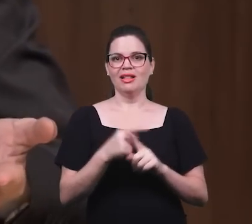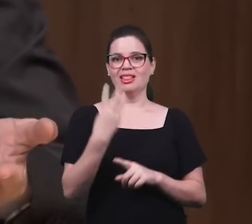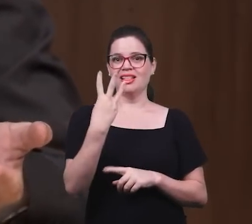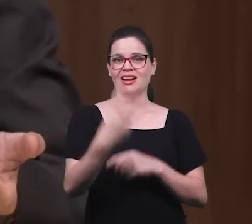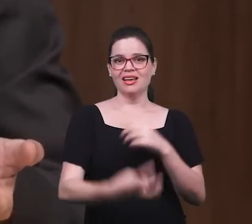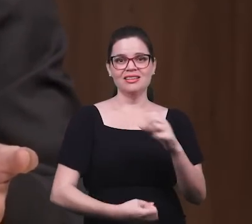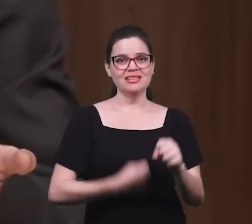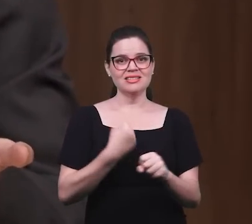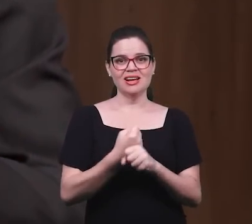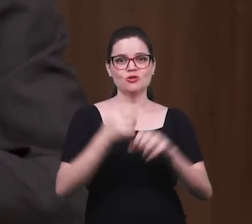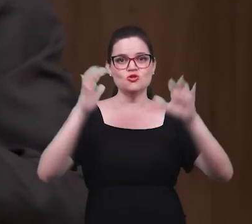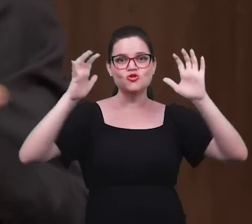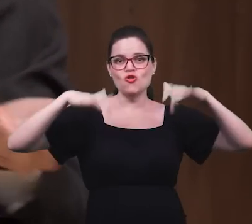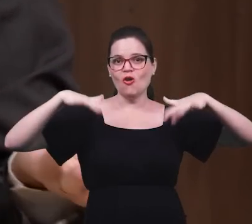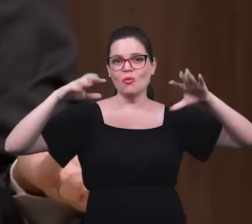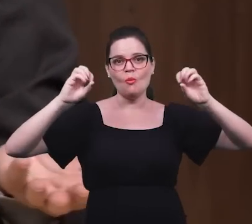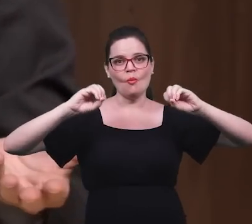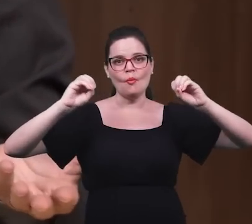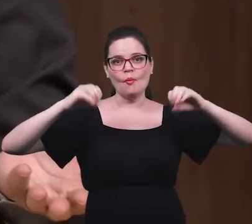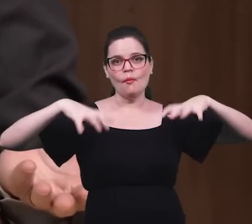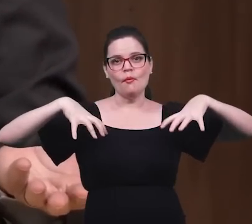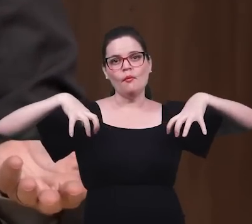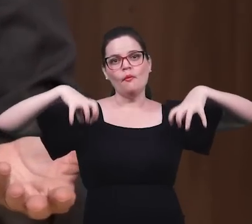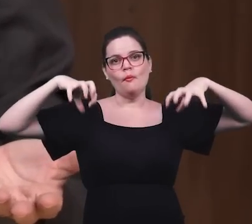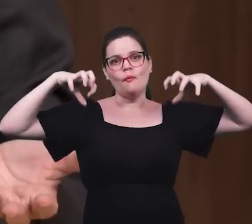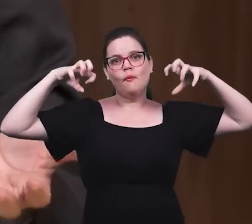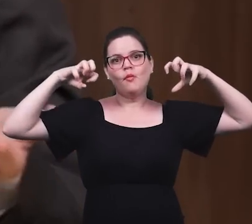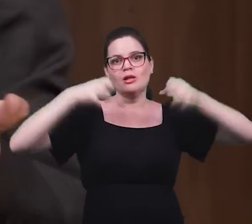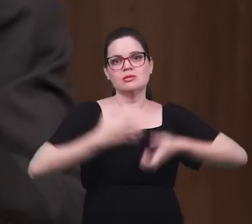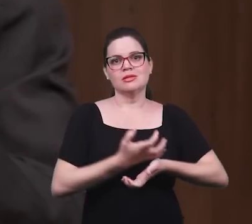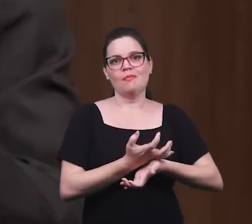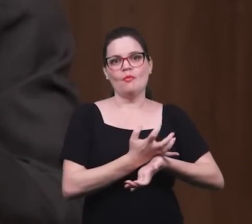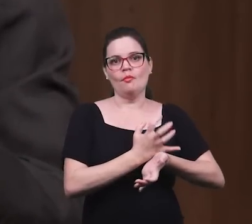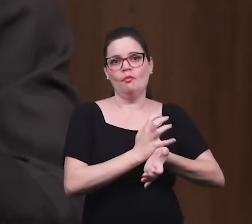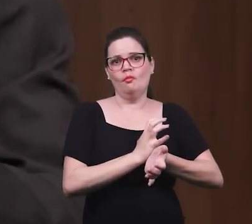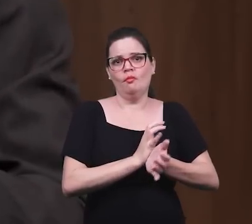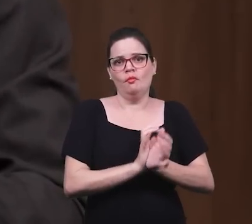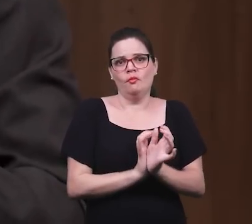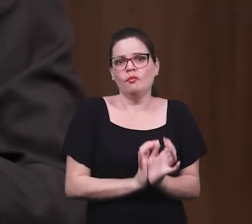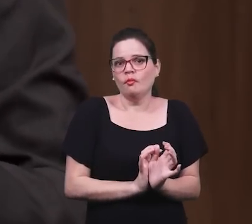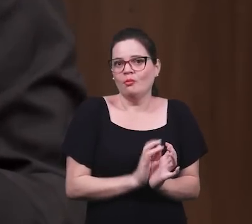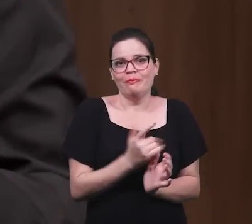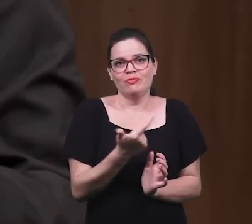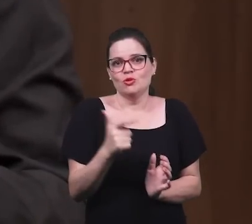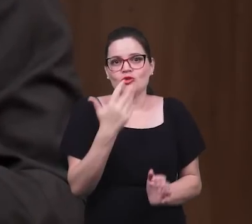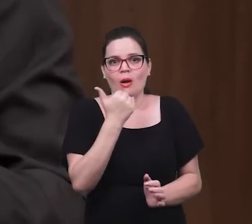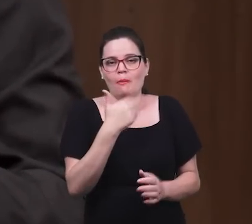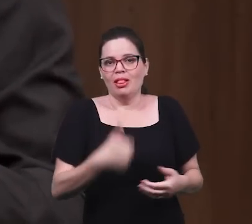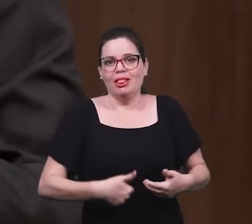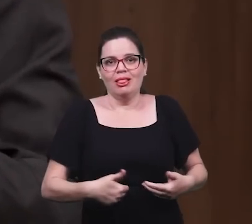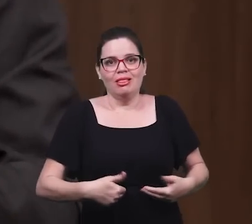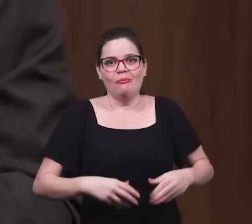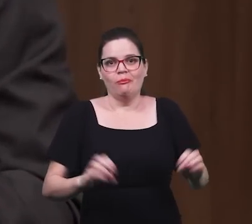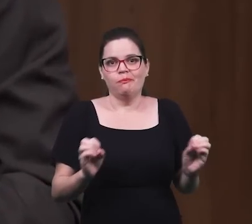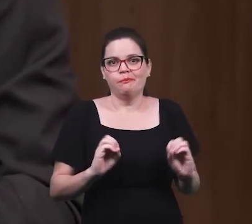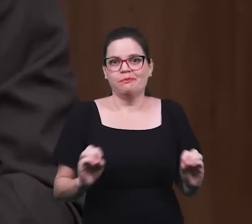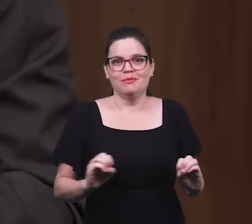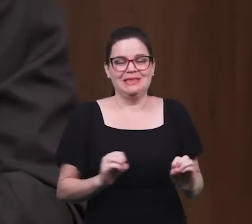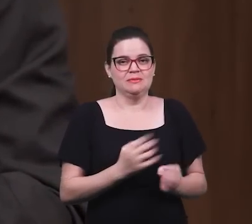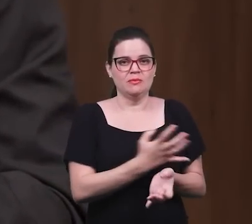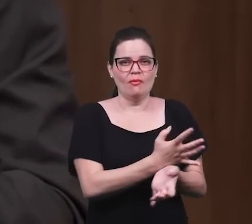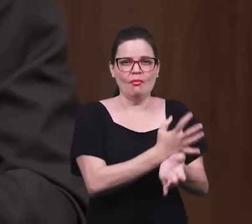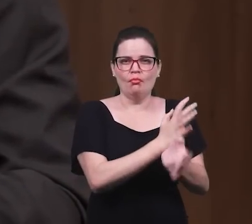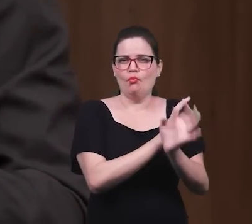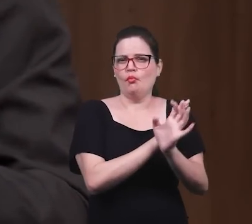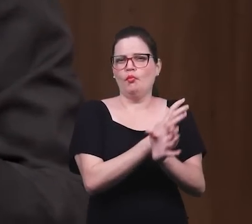secos. E aí, qual colheita que houve em 3 anos? Então, você tinha uma situação, porque a seca